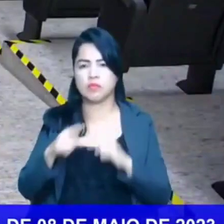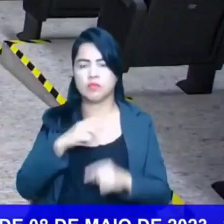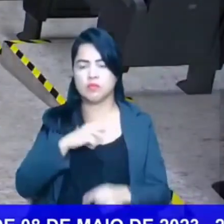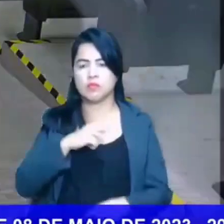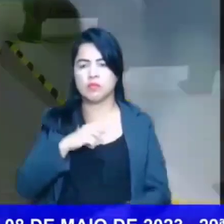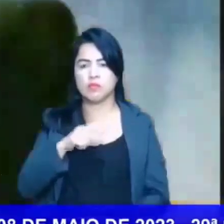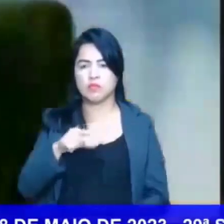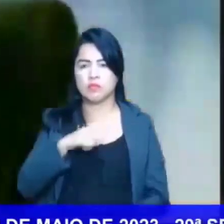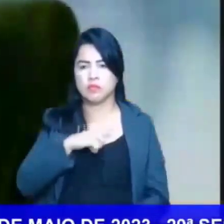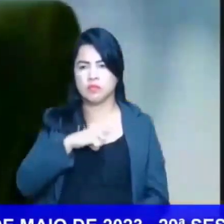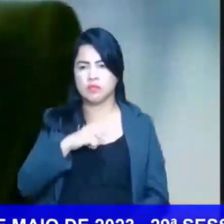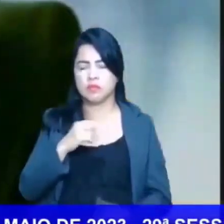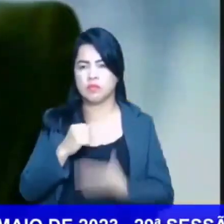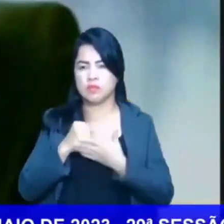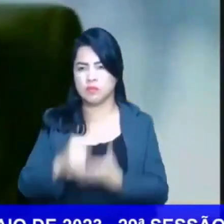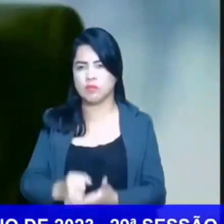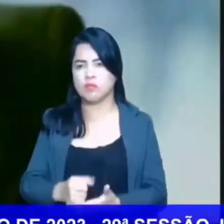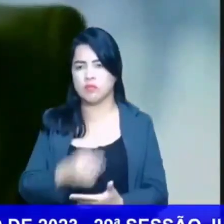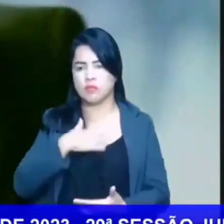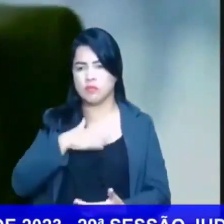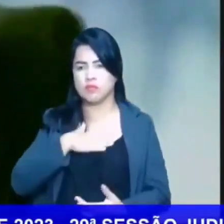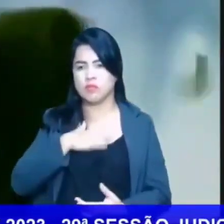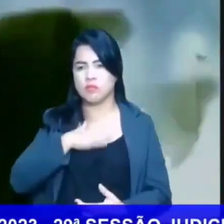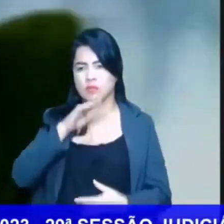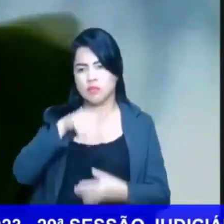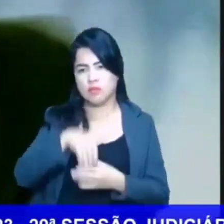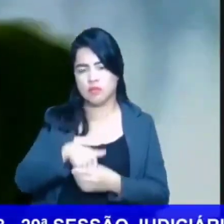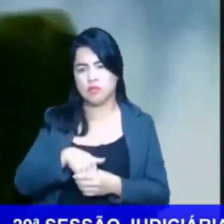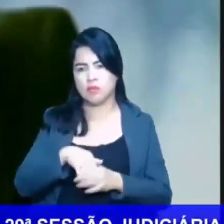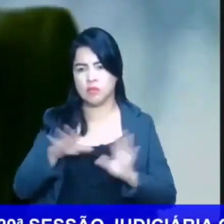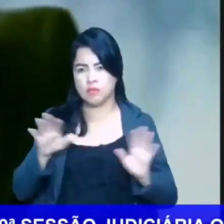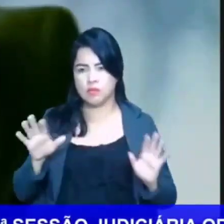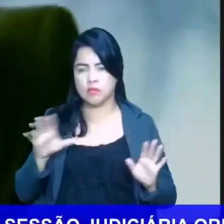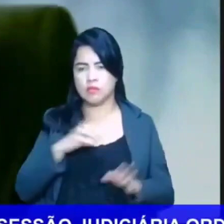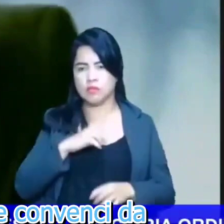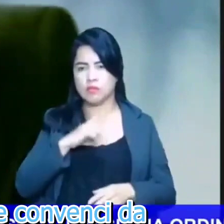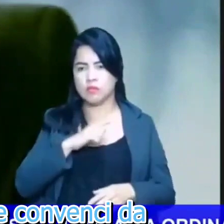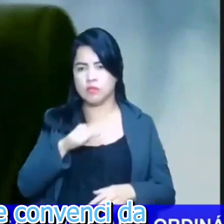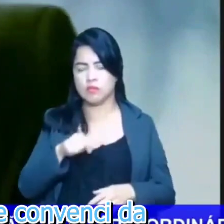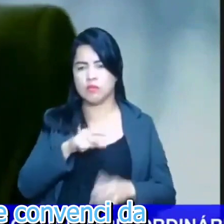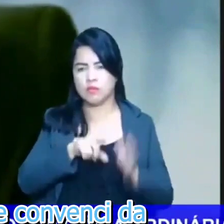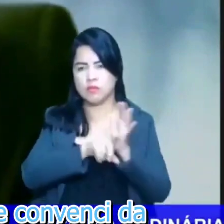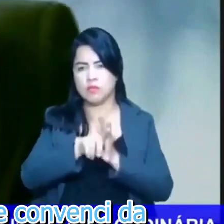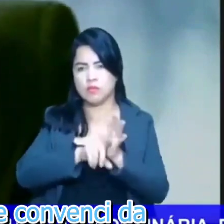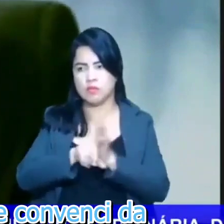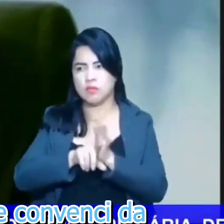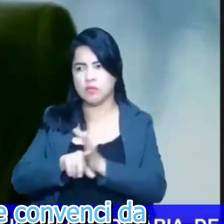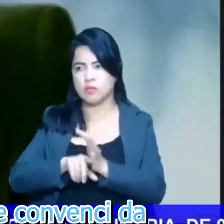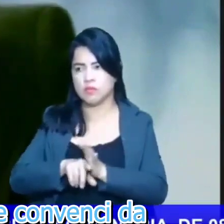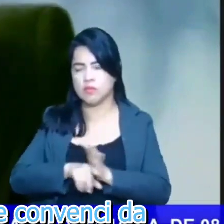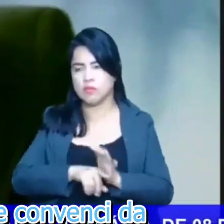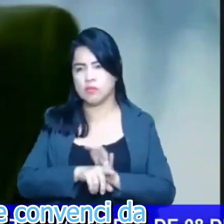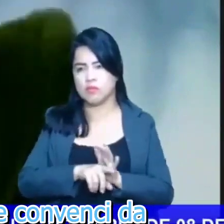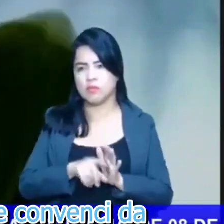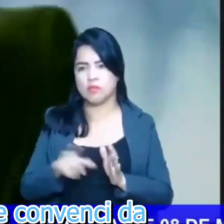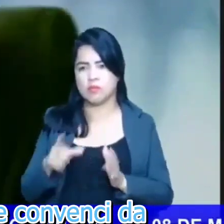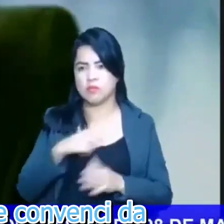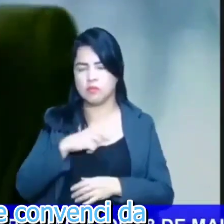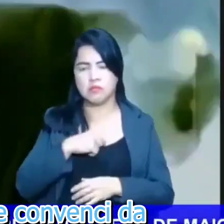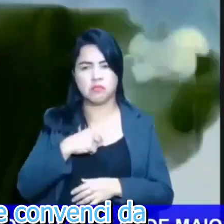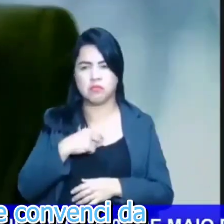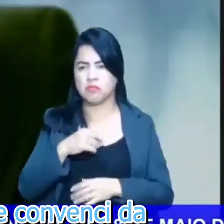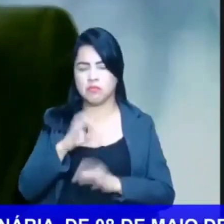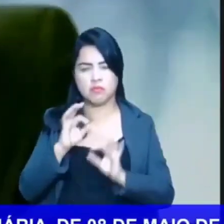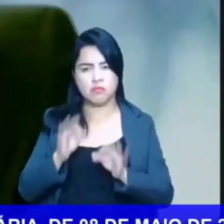sou coerente com o que eu tenho sustentado nos meus votos. Este caso é um caso que eu examinei. Eu realmente não me